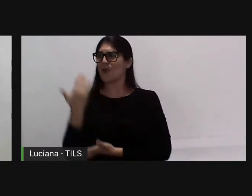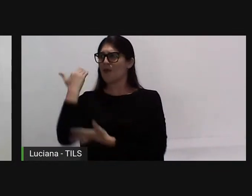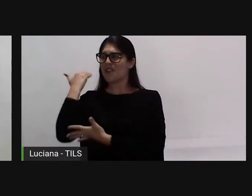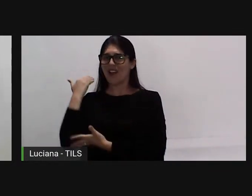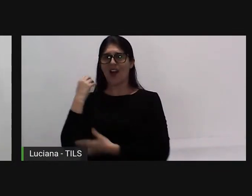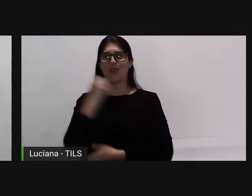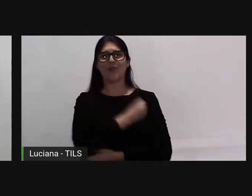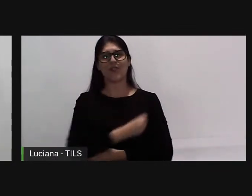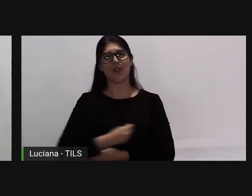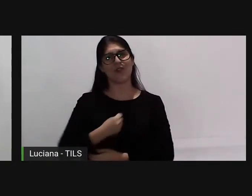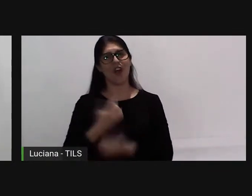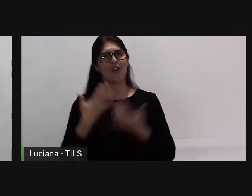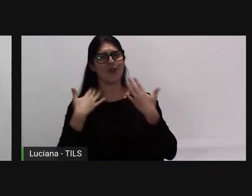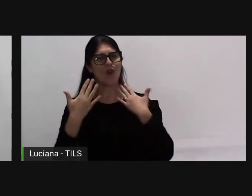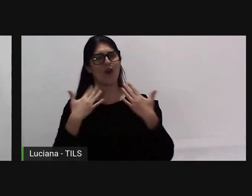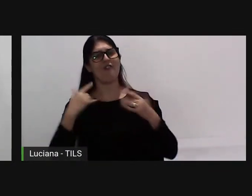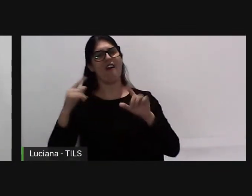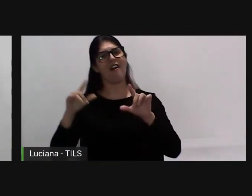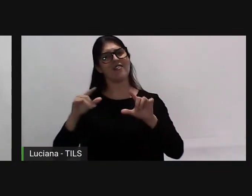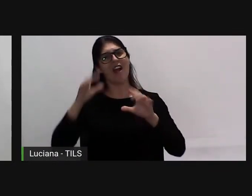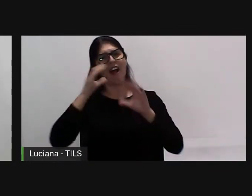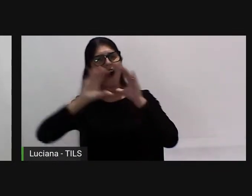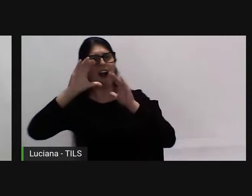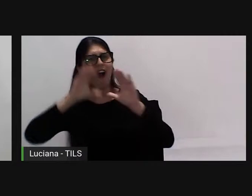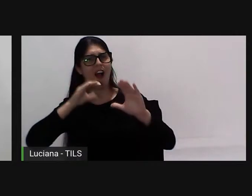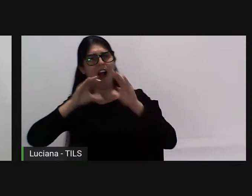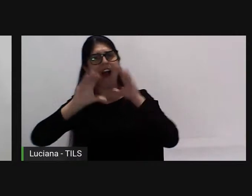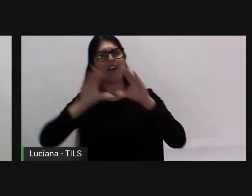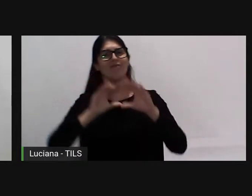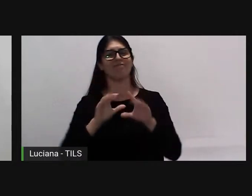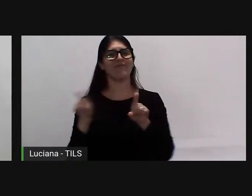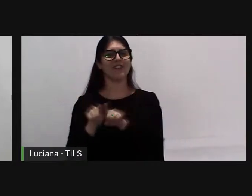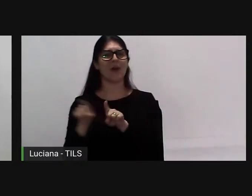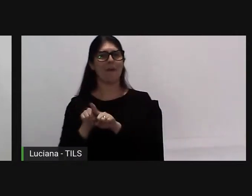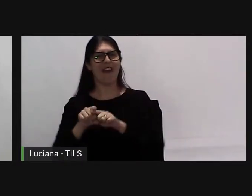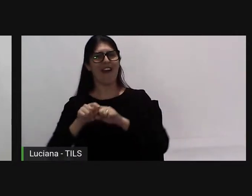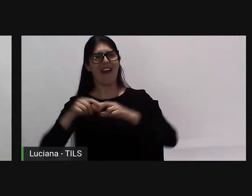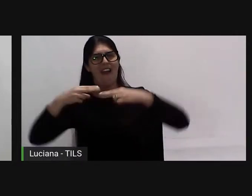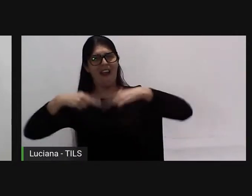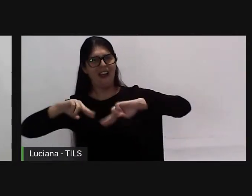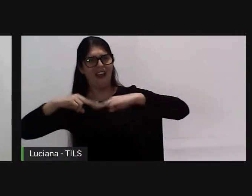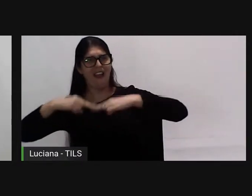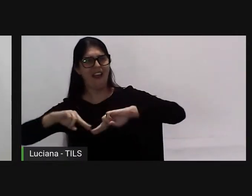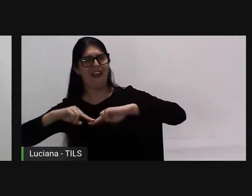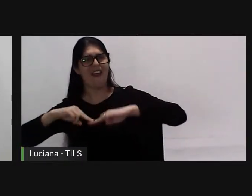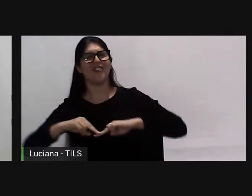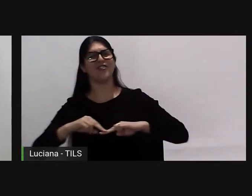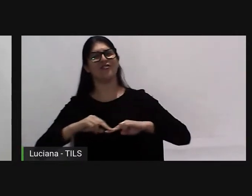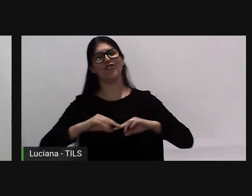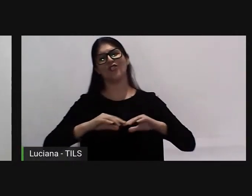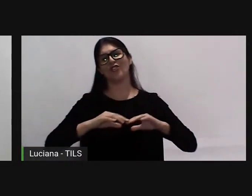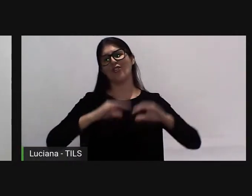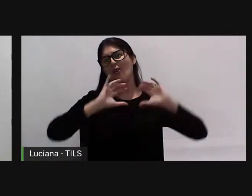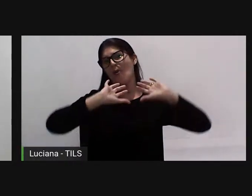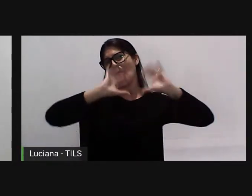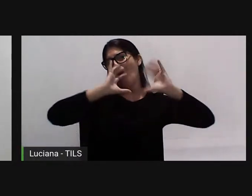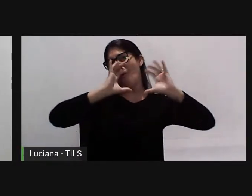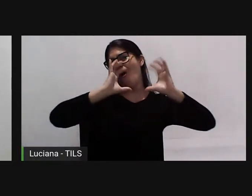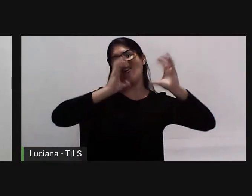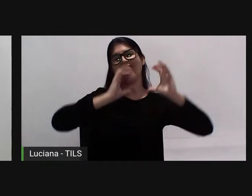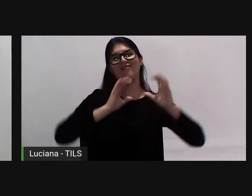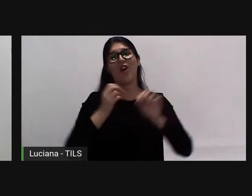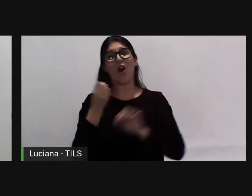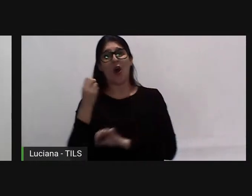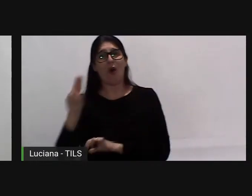nossas conversas e cantorias, saudades de deitar na rede, de jogar uma bolinha ou de simplesmente sentar